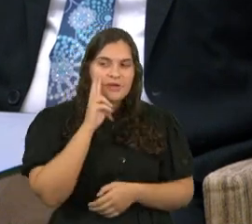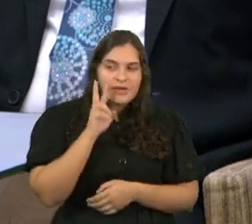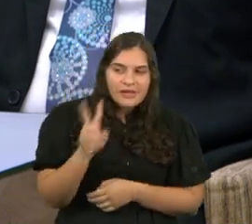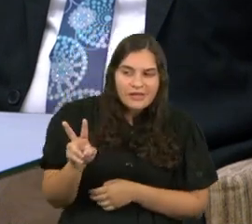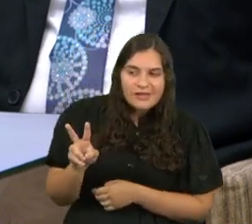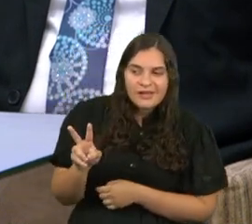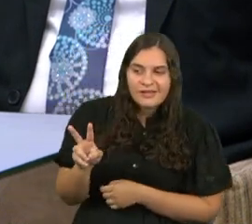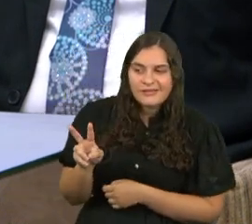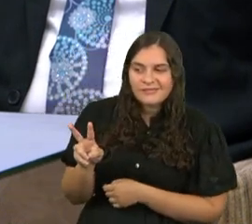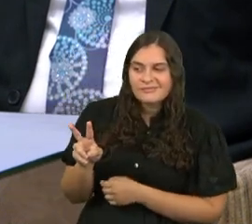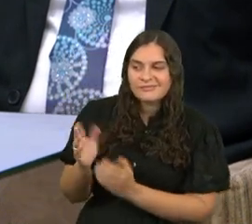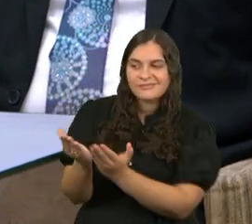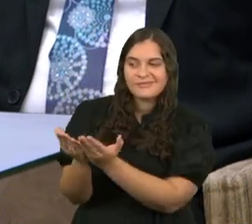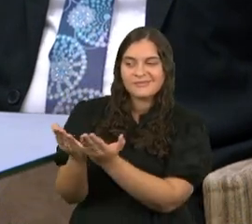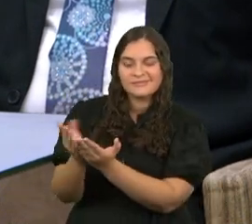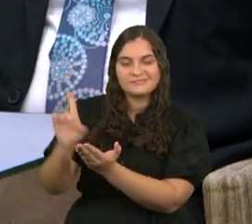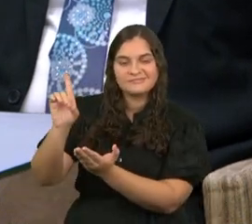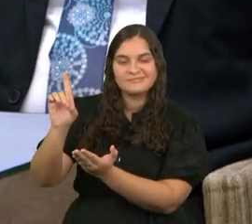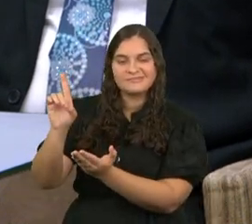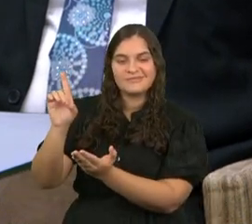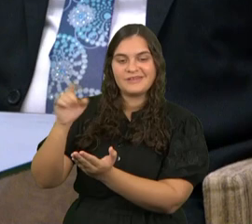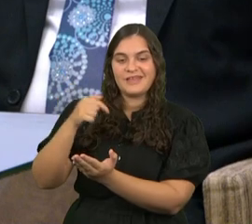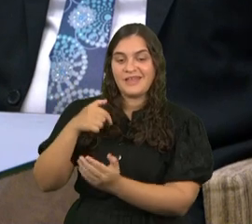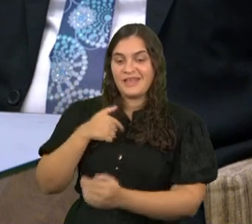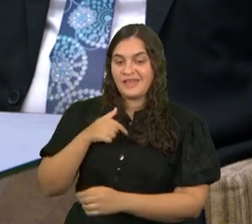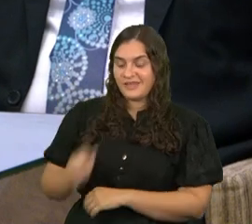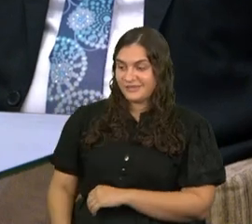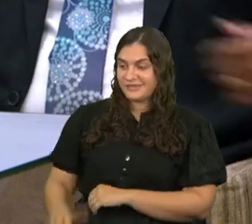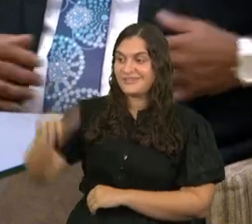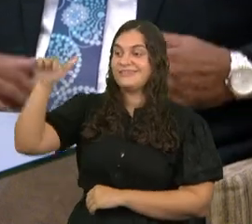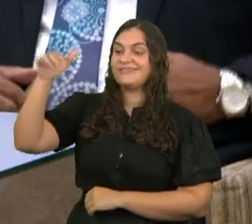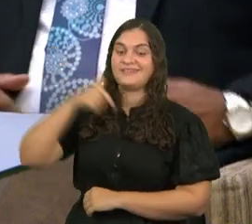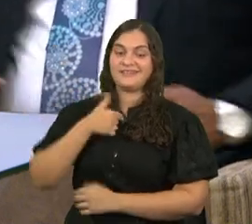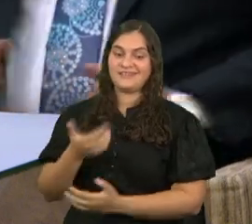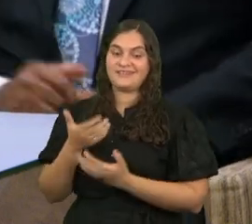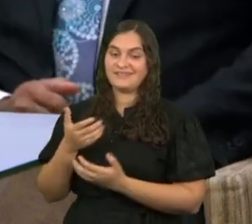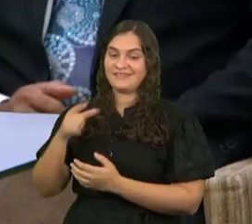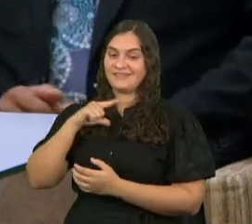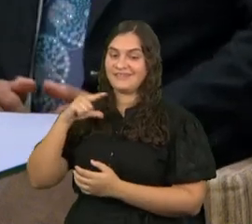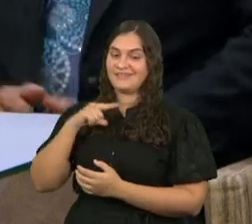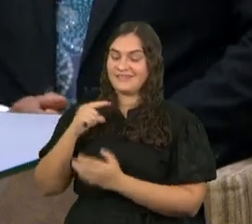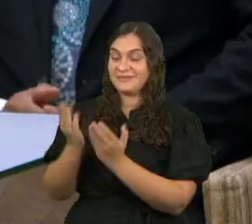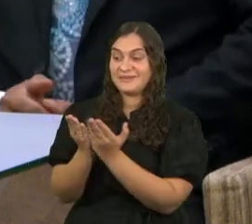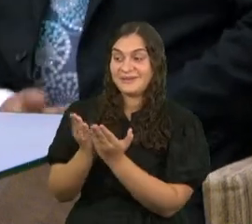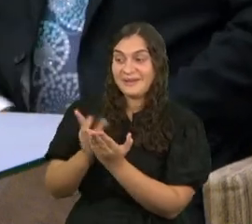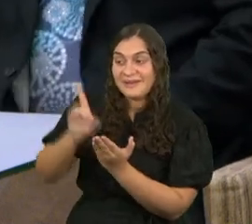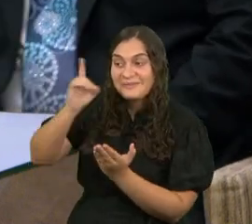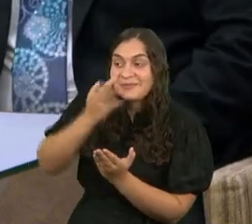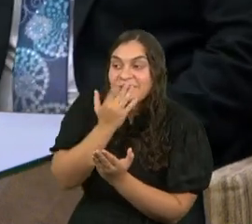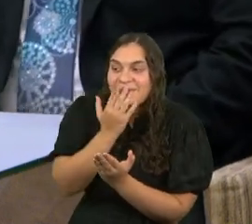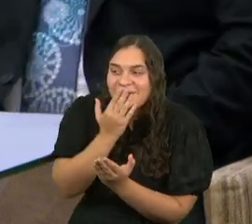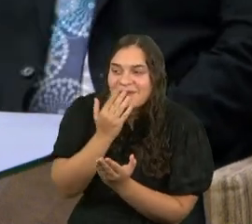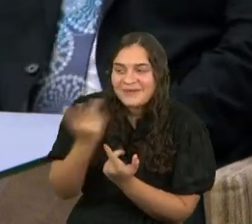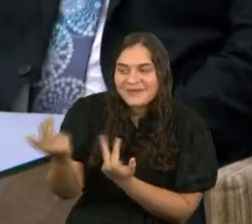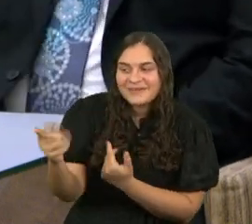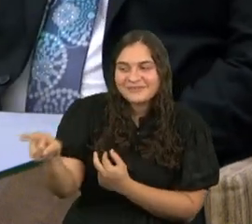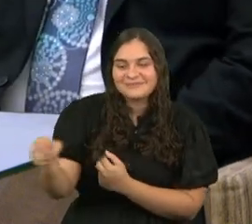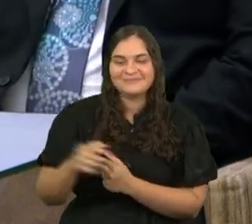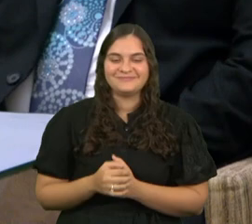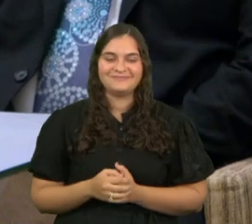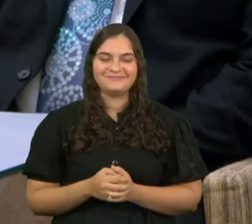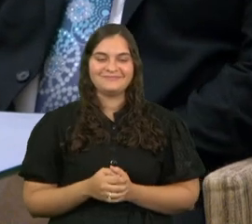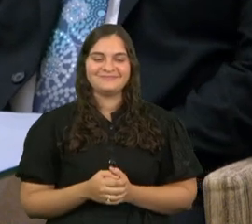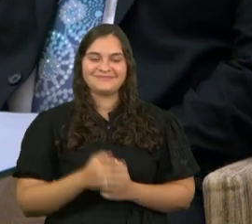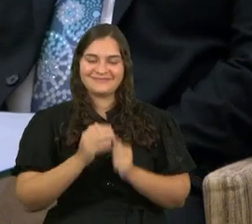dizia, quando eu crescer, eu quero ter uma Bíblia colorida. E hoje eu tenho uma Bíblia colorida.